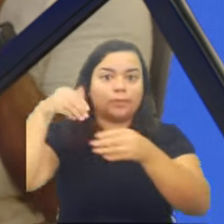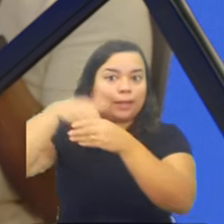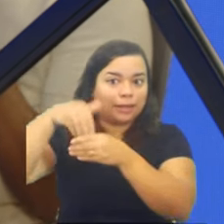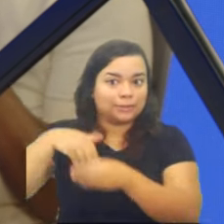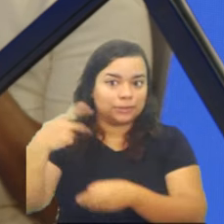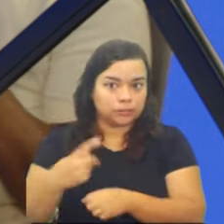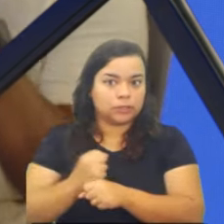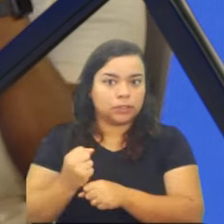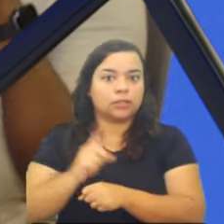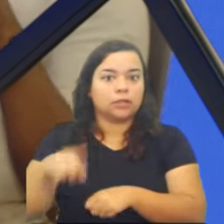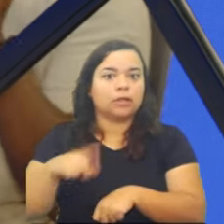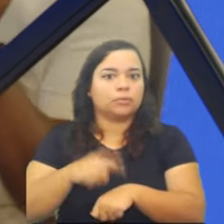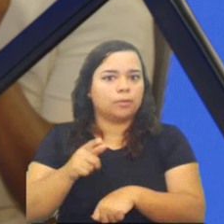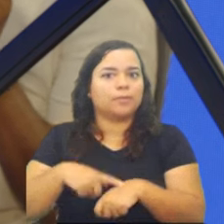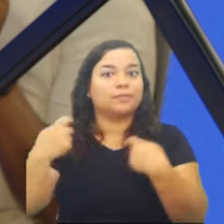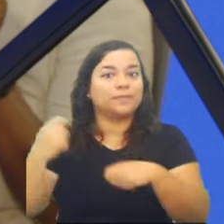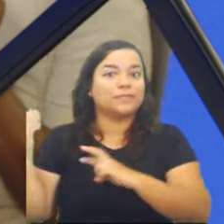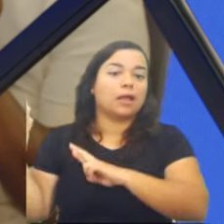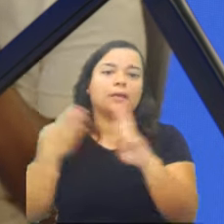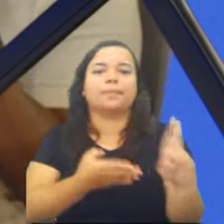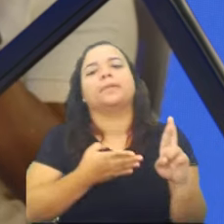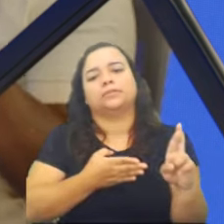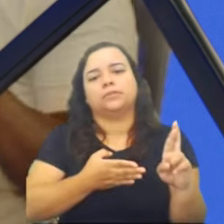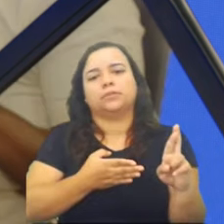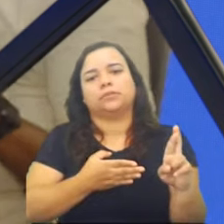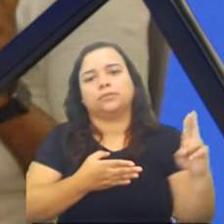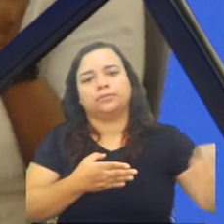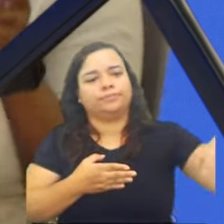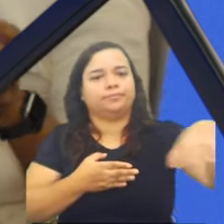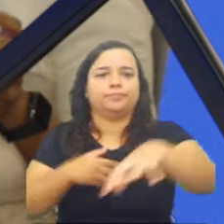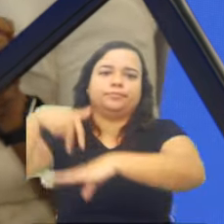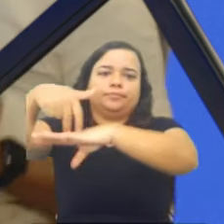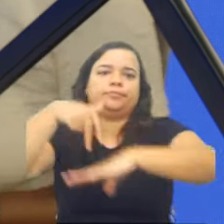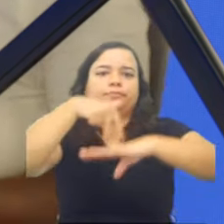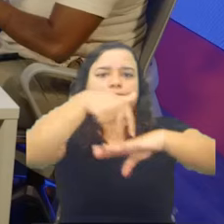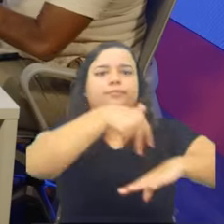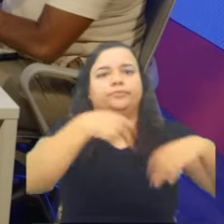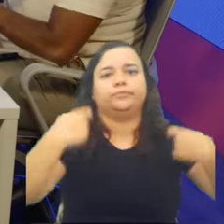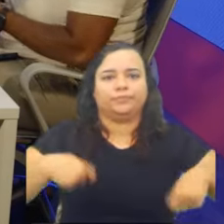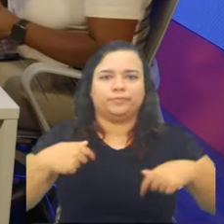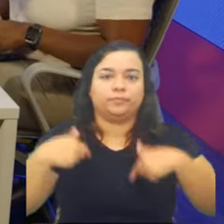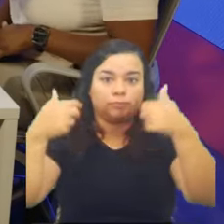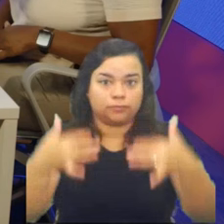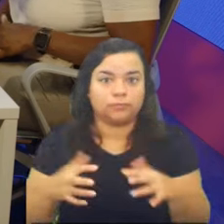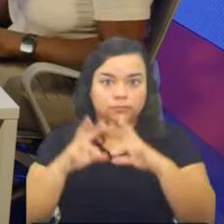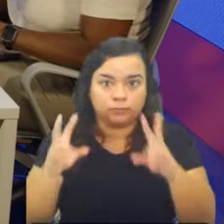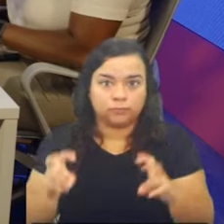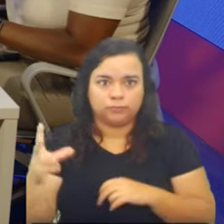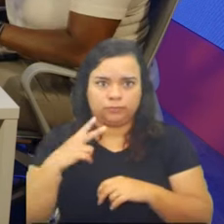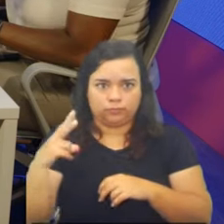eu acho que é um momento super a gente precisa ter representatividade a gente precisa estar nos lugares quando eu falo da esfera